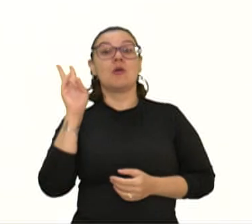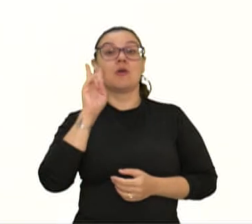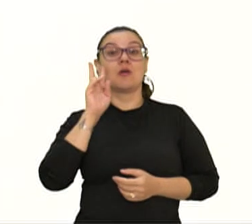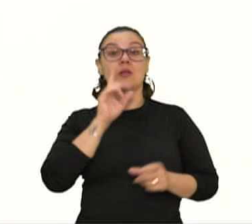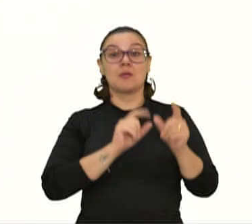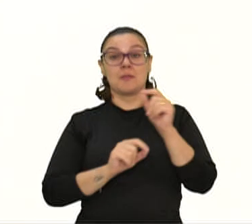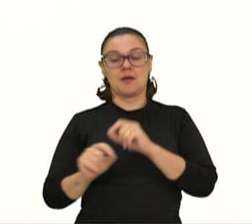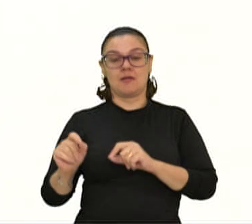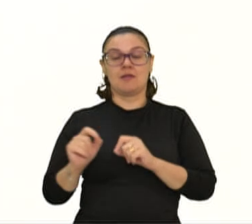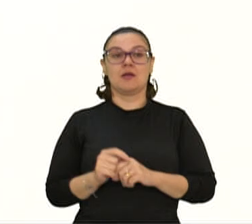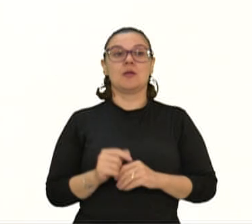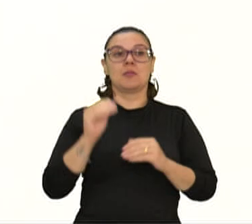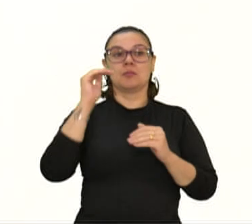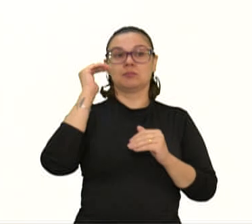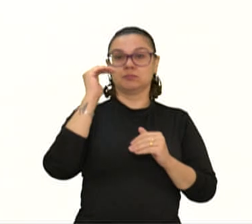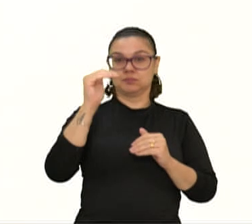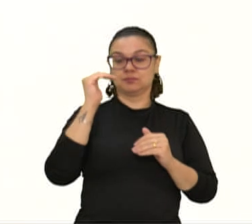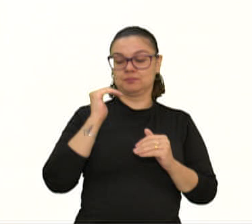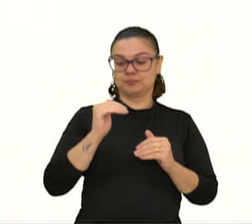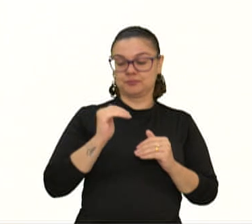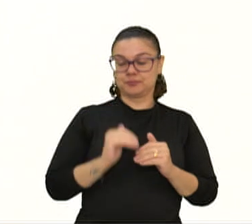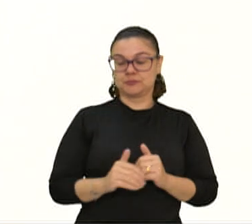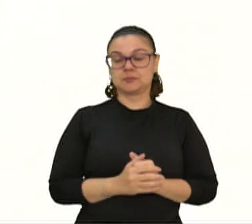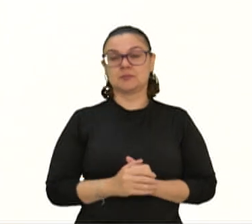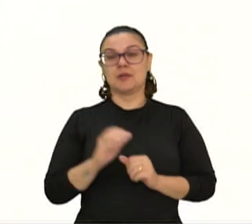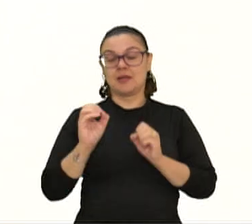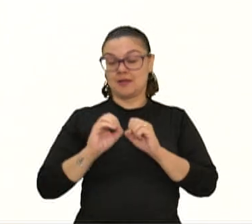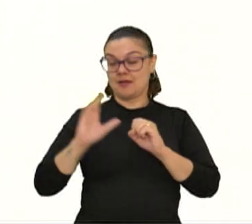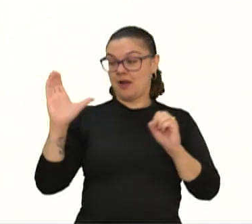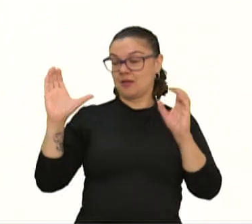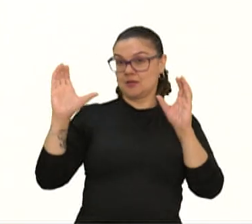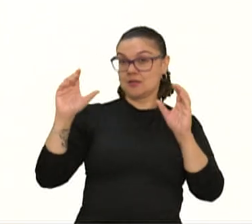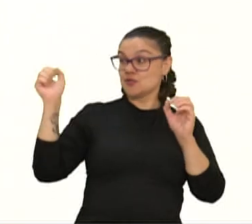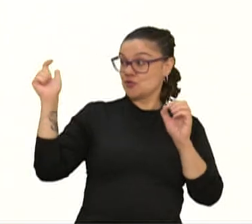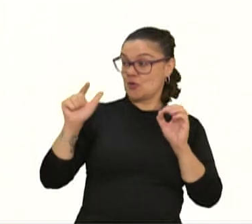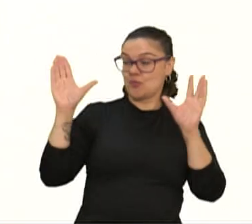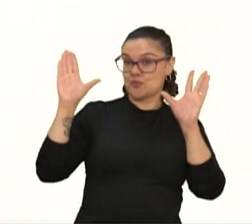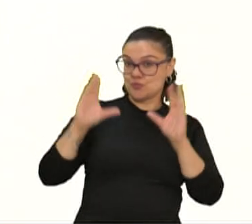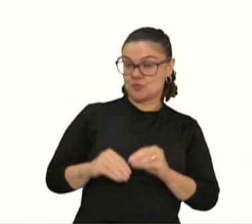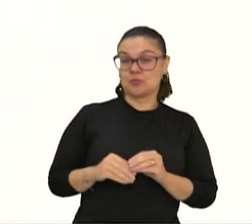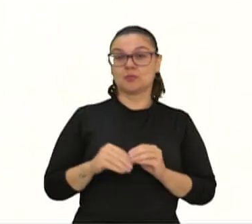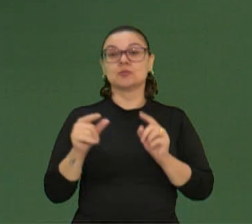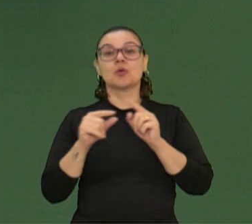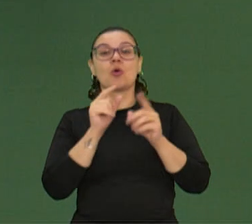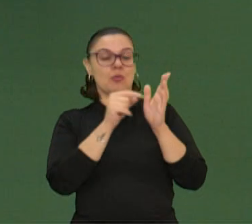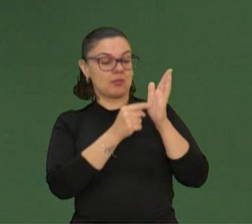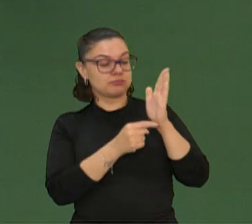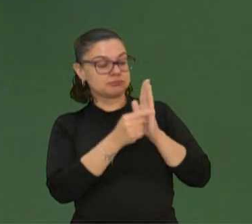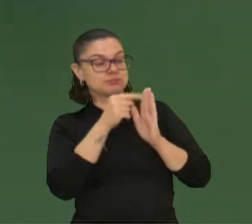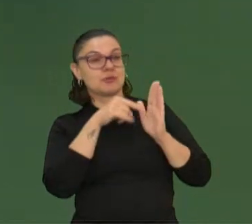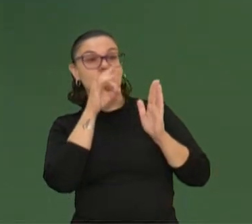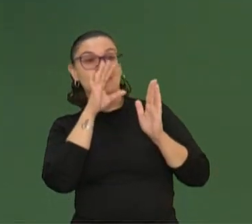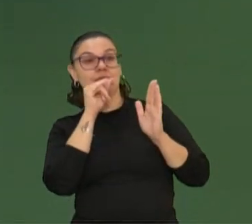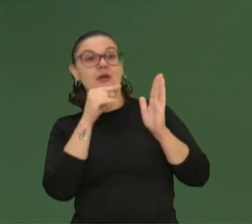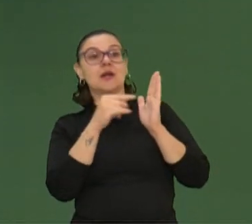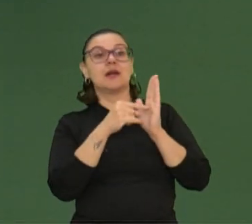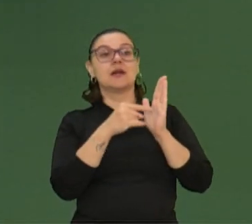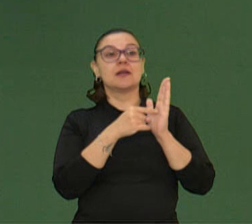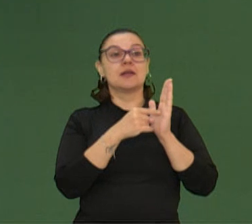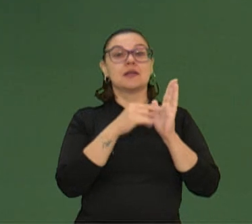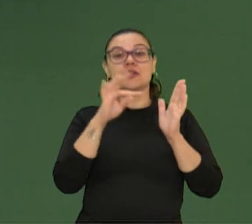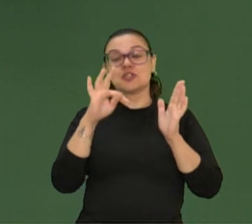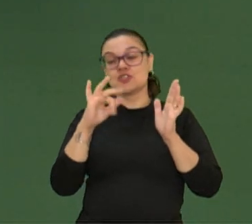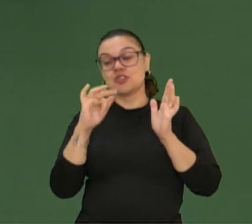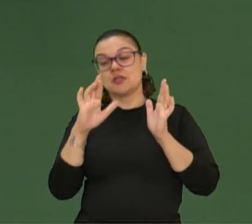hoje? Etapas da fotossíntese. Fase clara, fase escura. Estrutura do cloroplasto. Fase clara nos